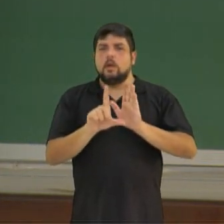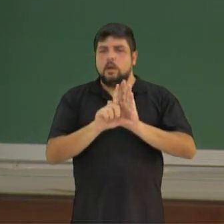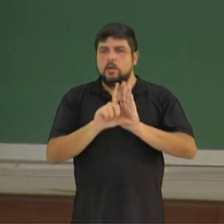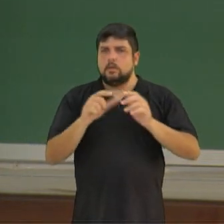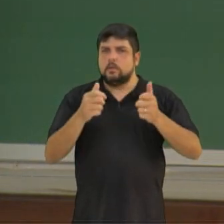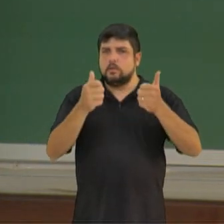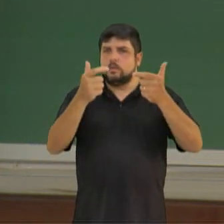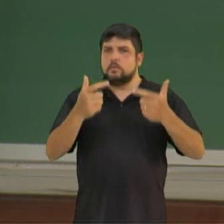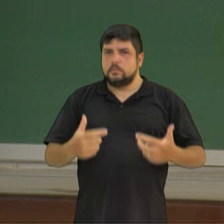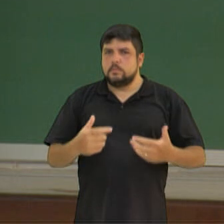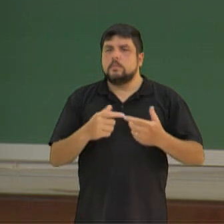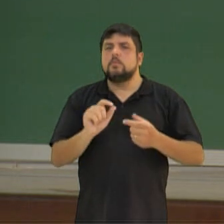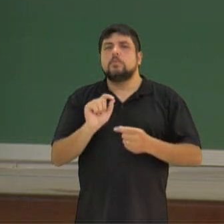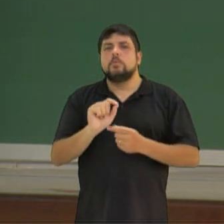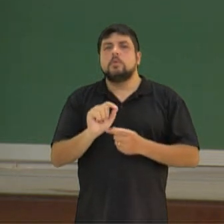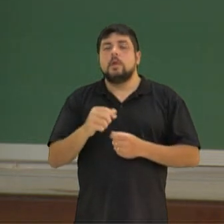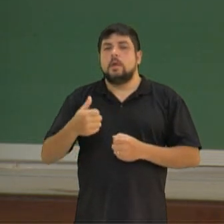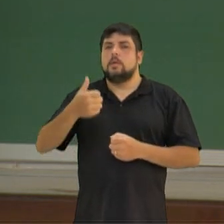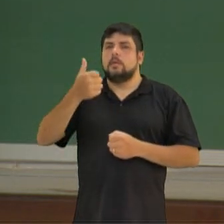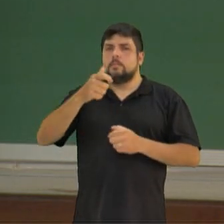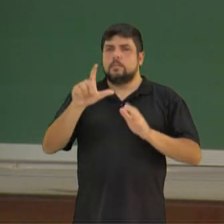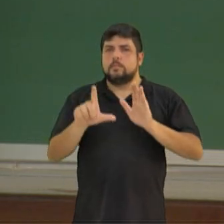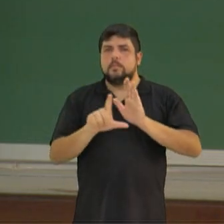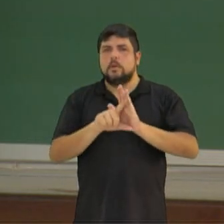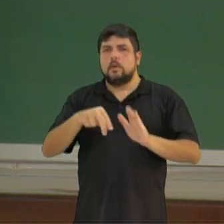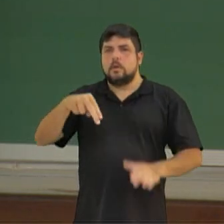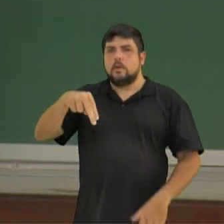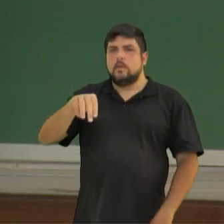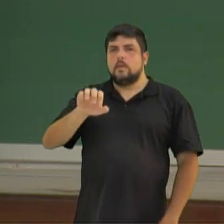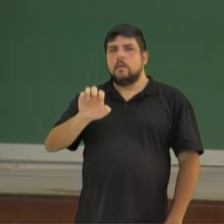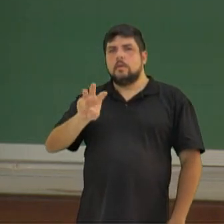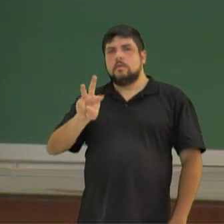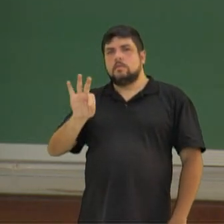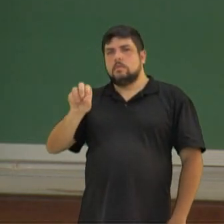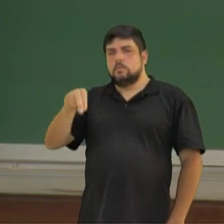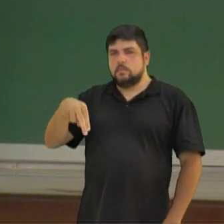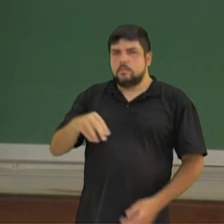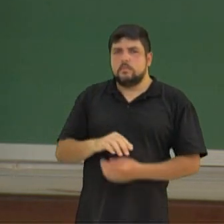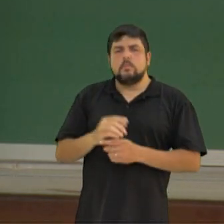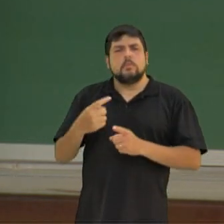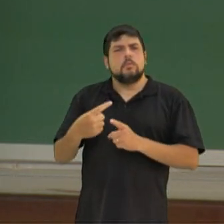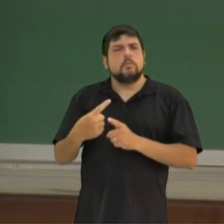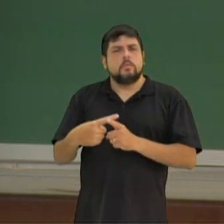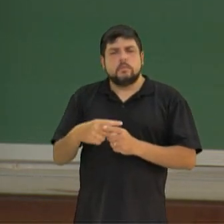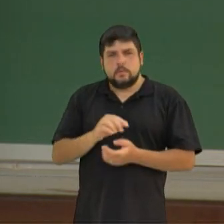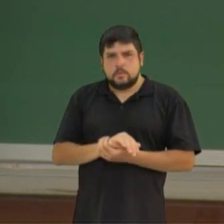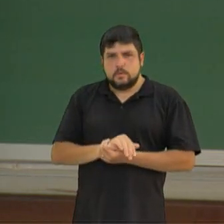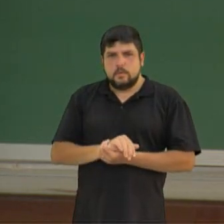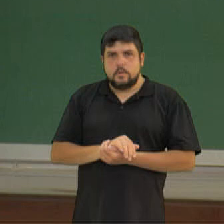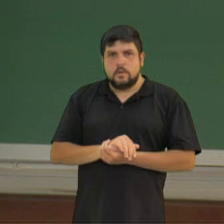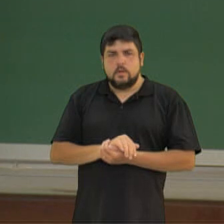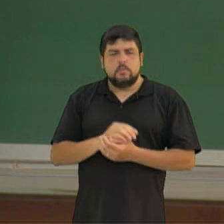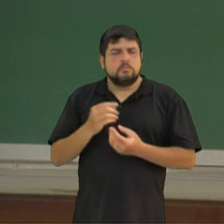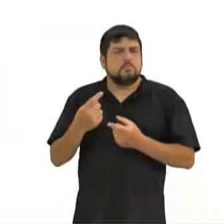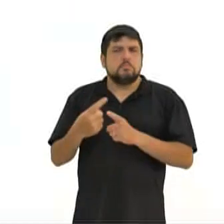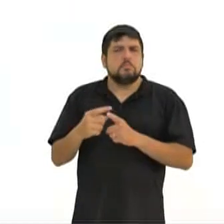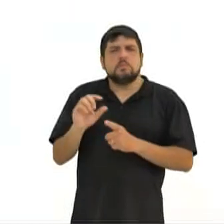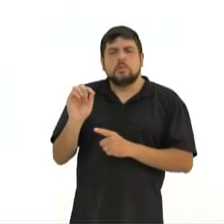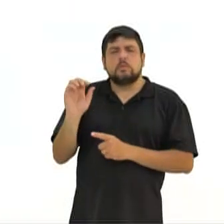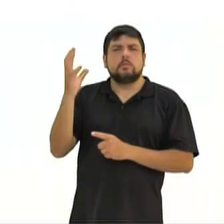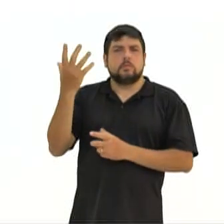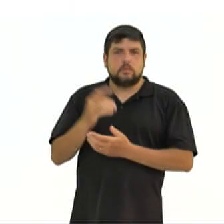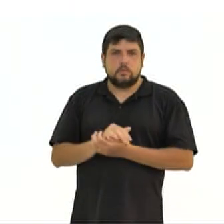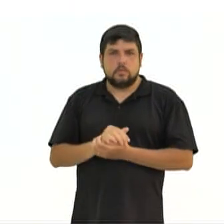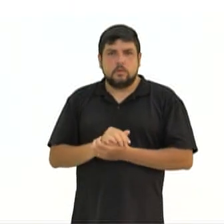esse acontecimento é a primeira lei de Newton, a lei da inércia. E por que a gente viu, né, que isso acontece?